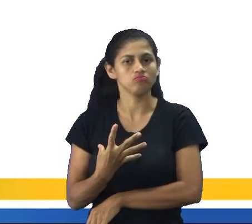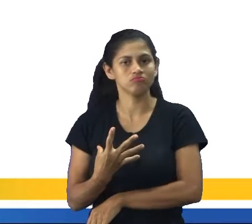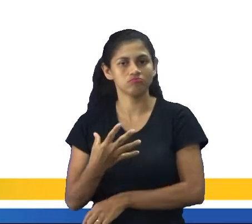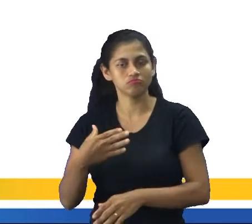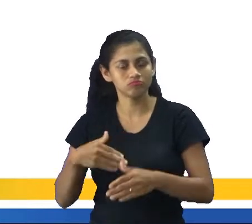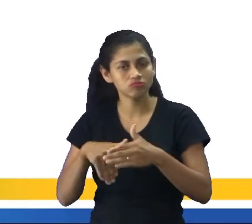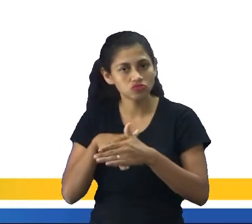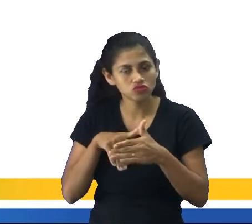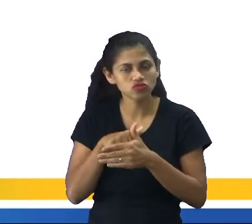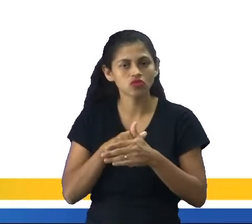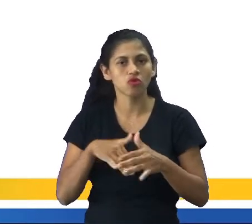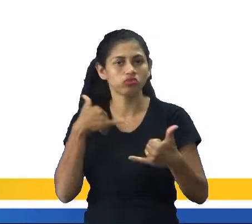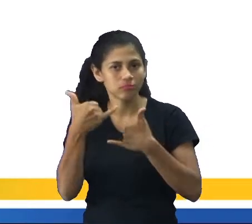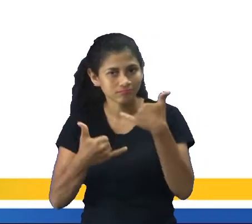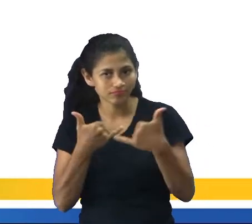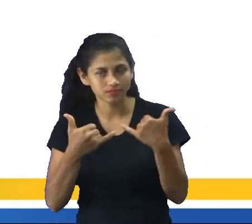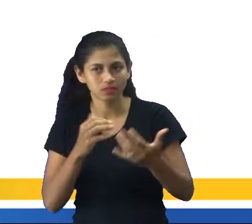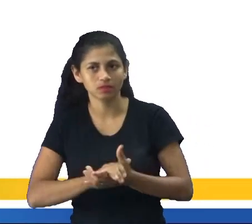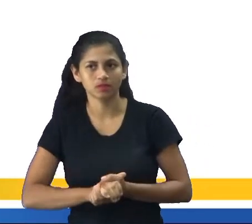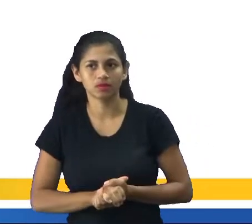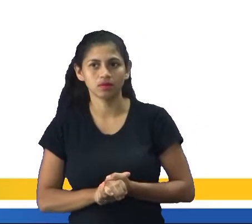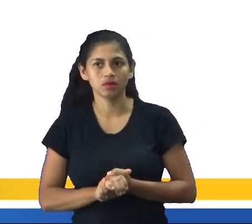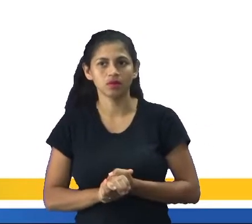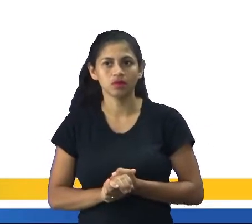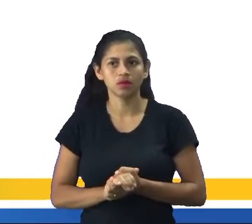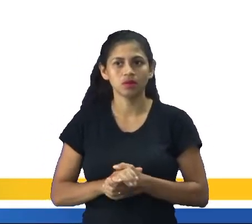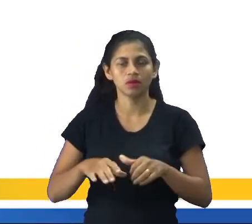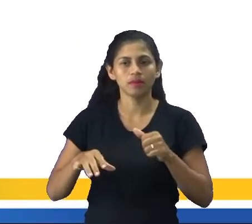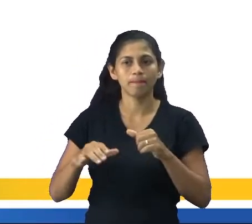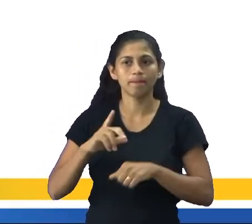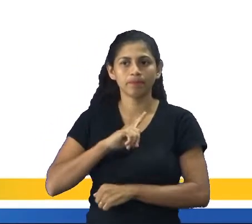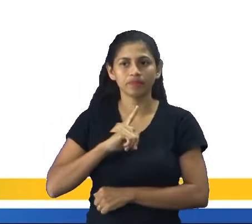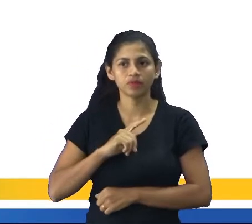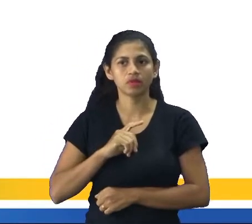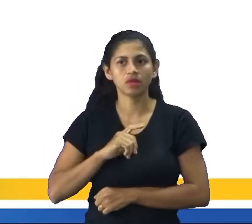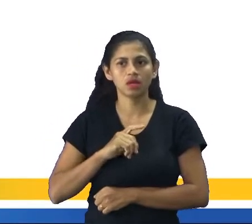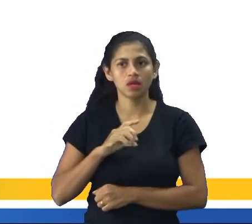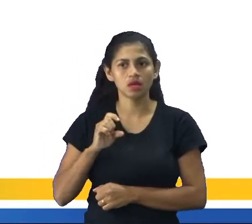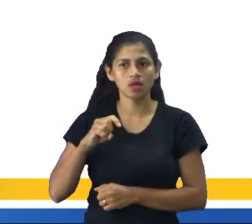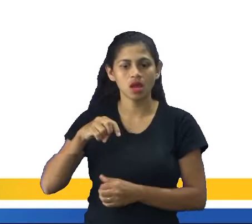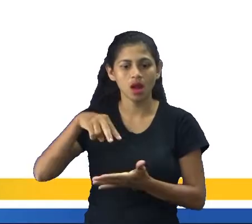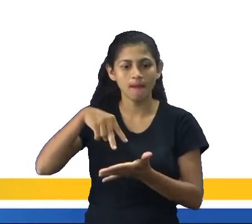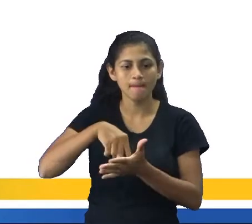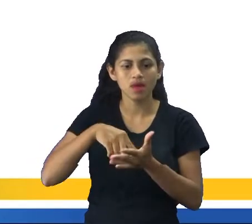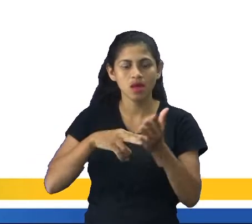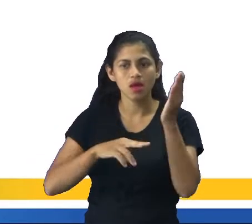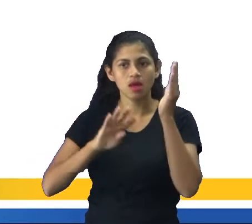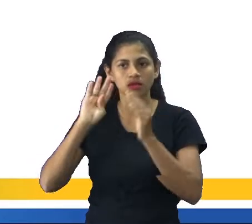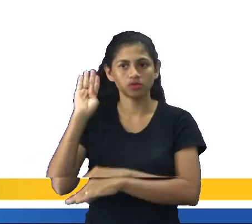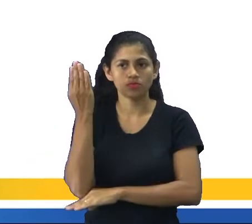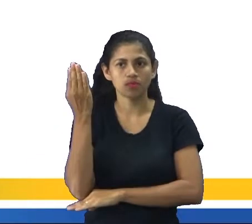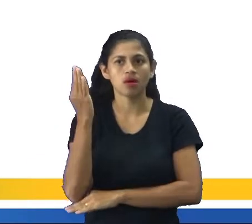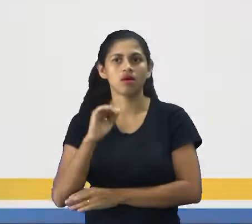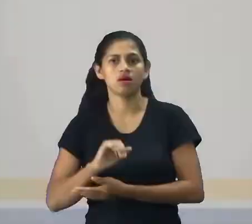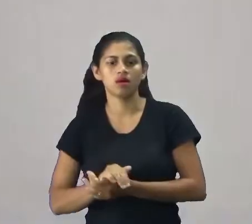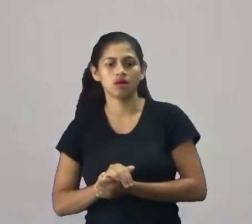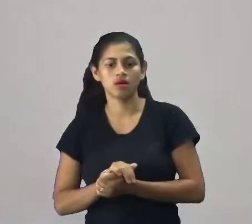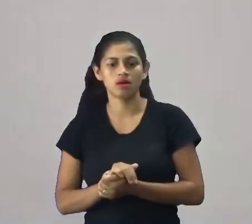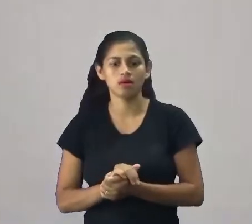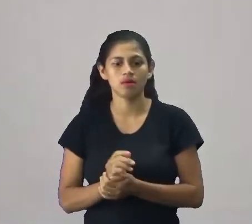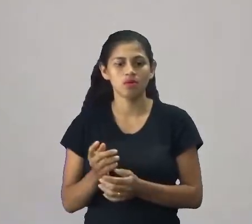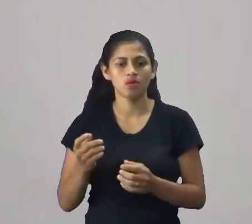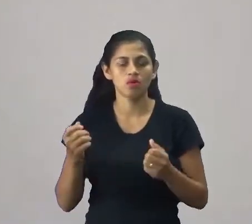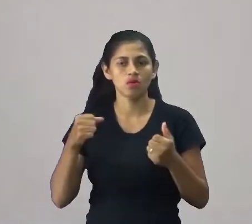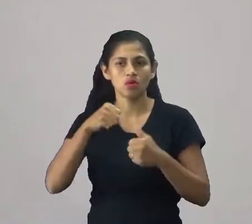tela nós temos perna de pau, temos uma peteca, temos uma disputa corporal e uma das